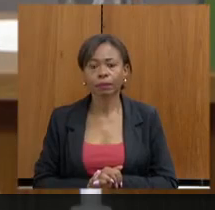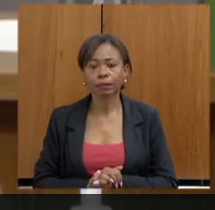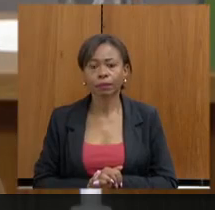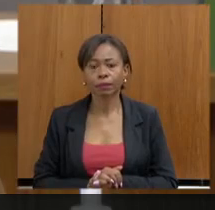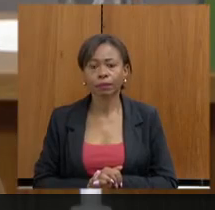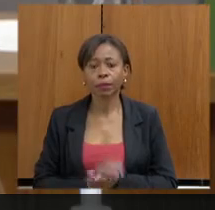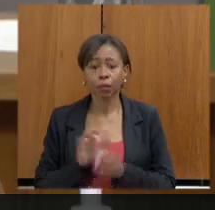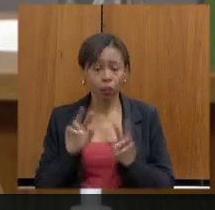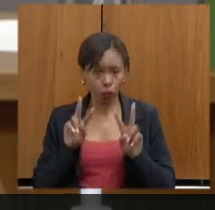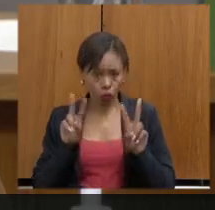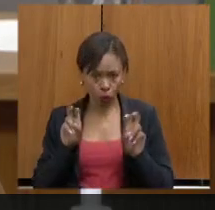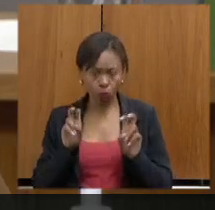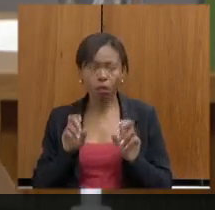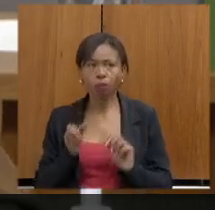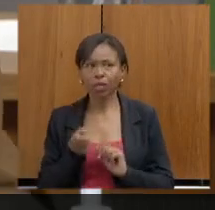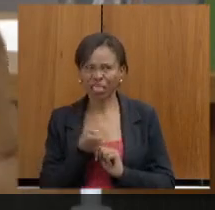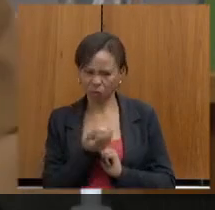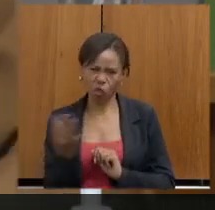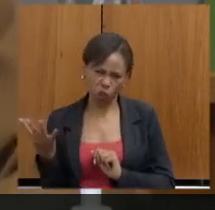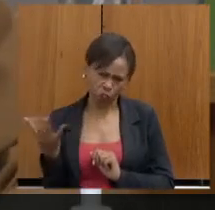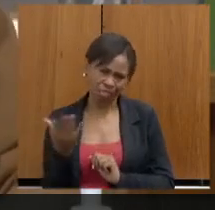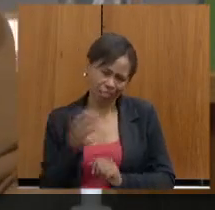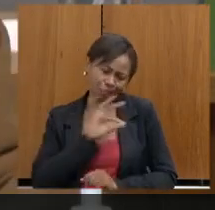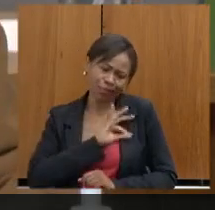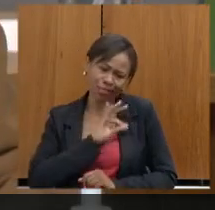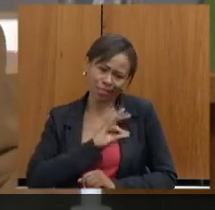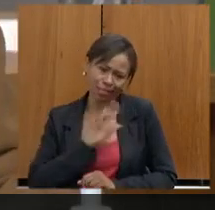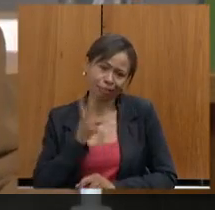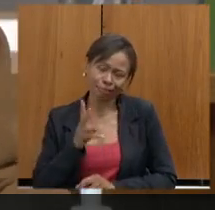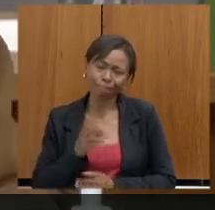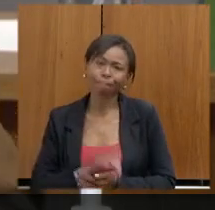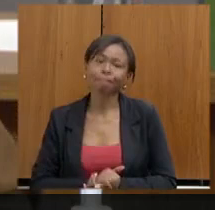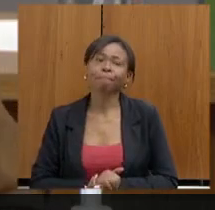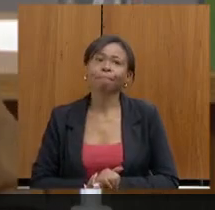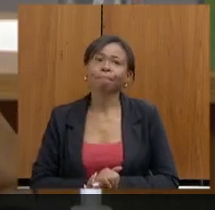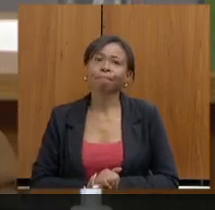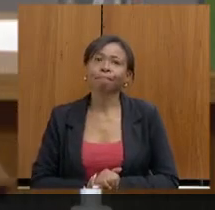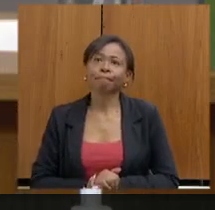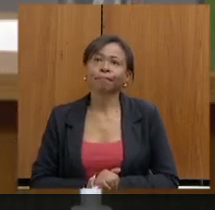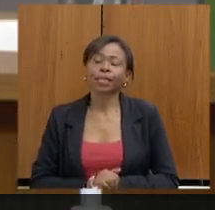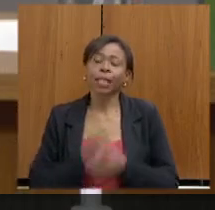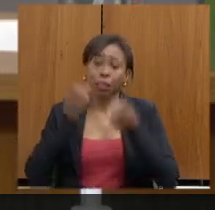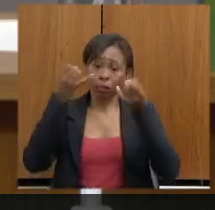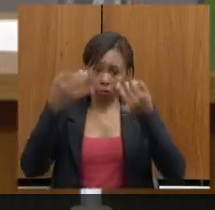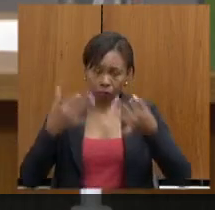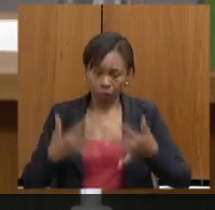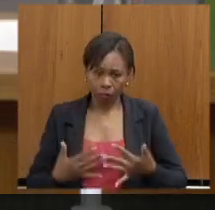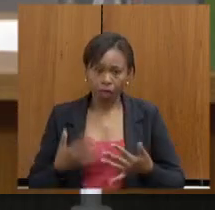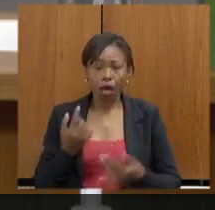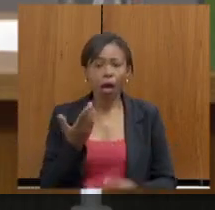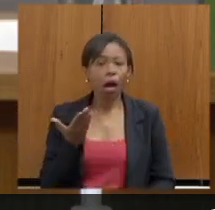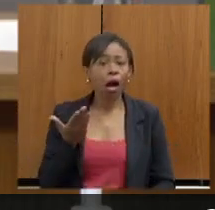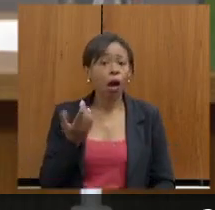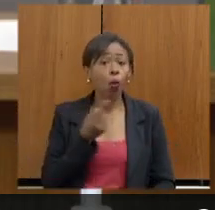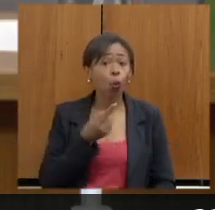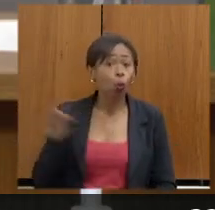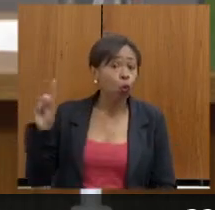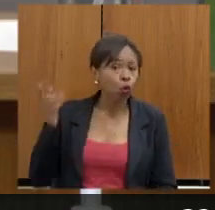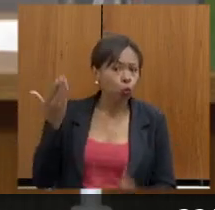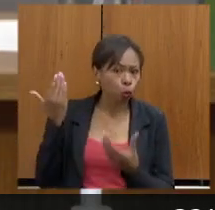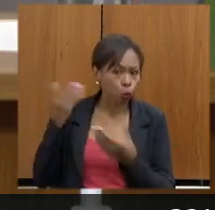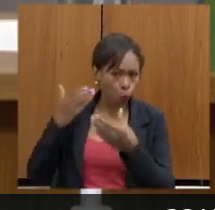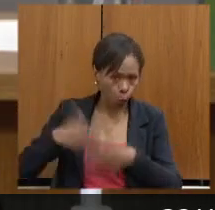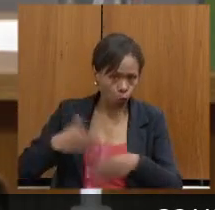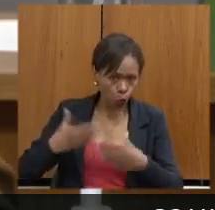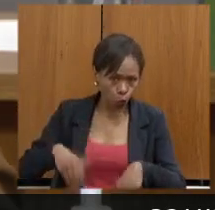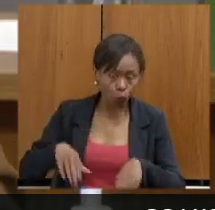pergunta Ainda do efetivo eu vou tentar explicar novamente esse modelo esse último concurso gente fez o modelo diferente